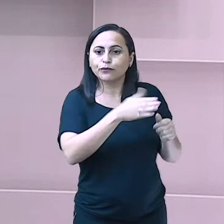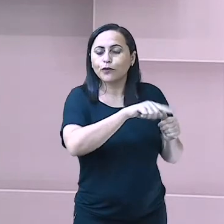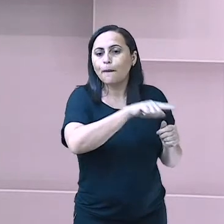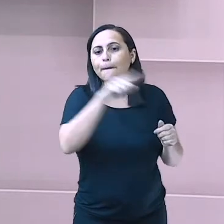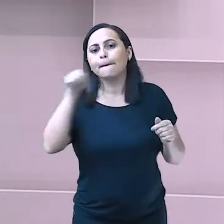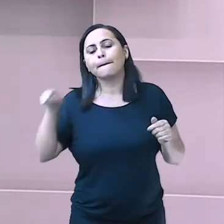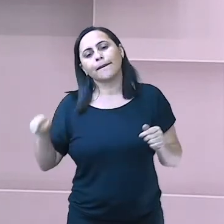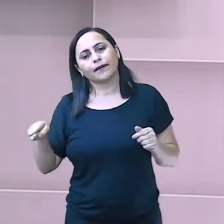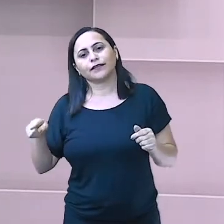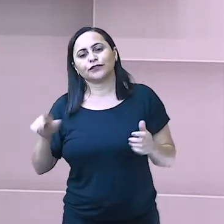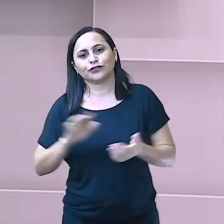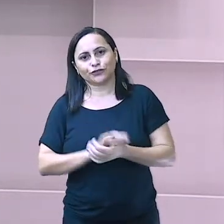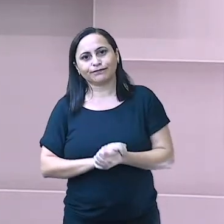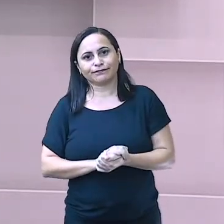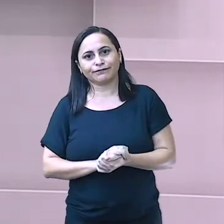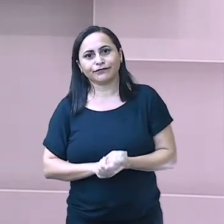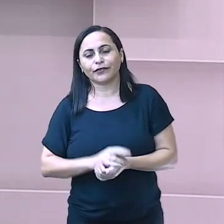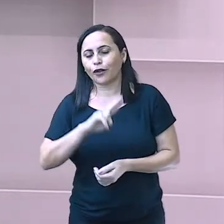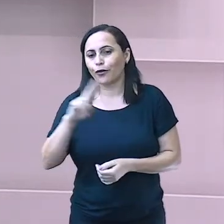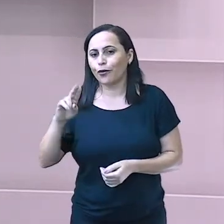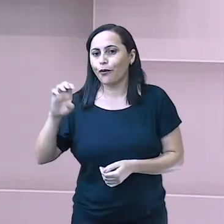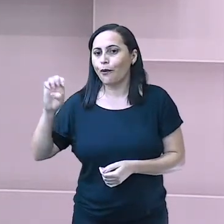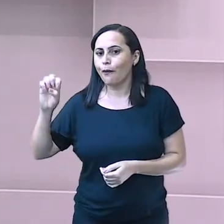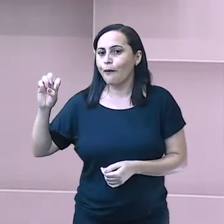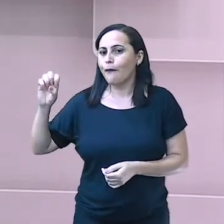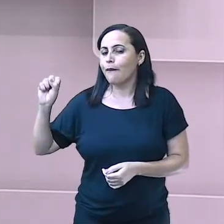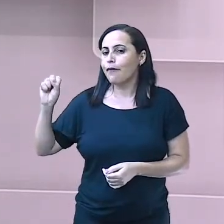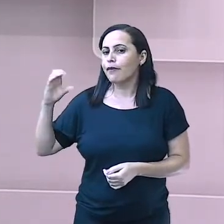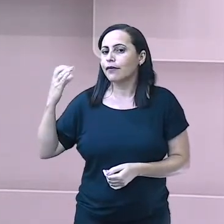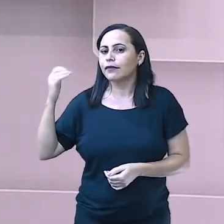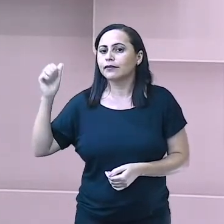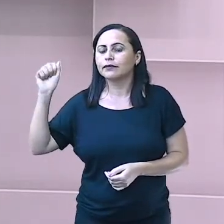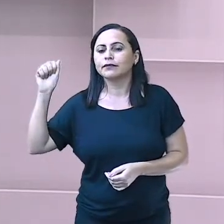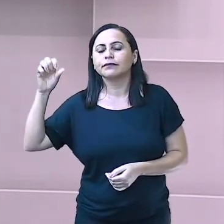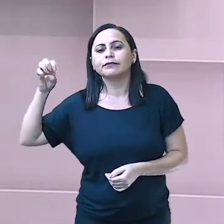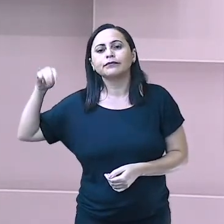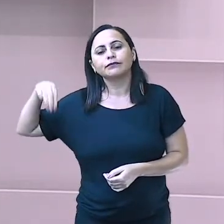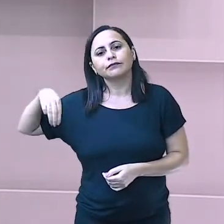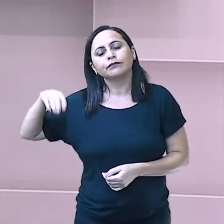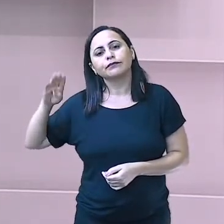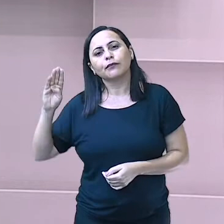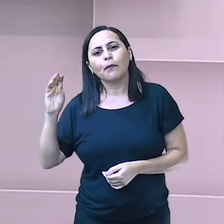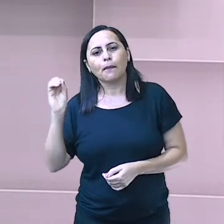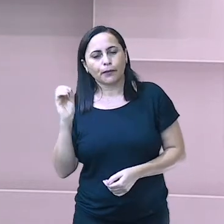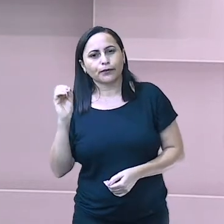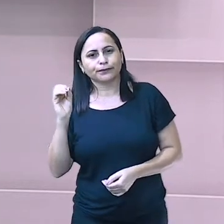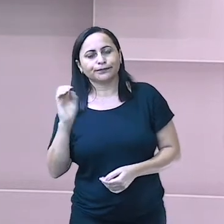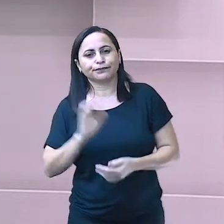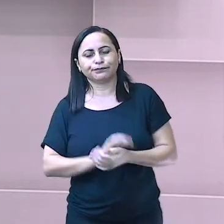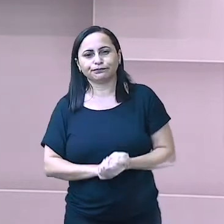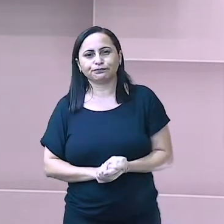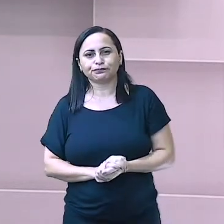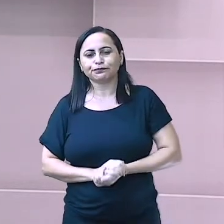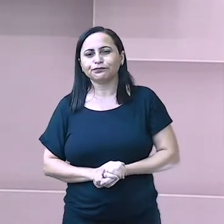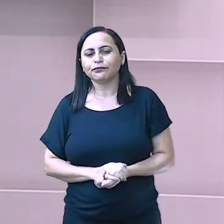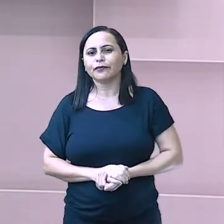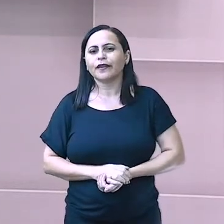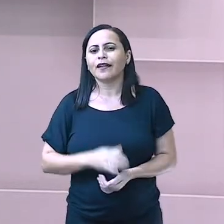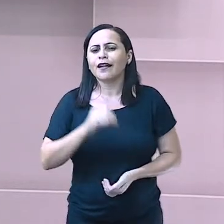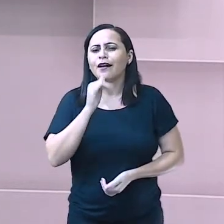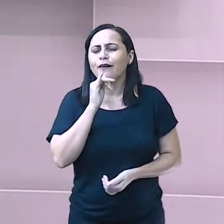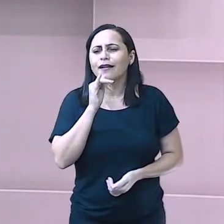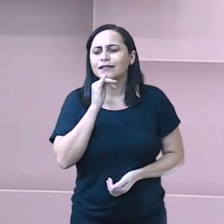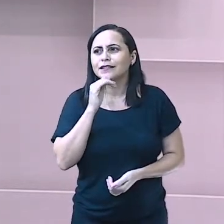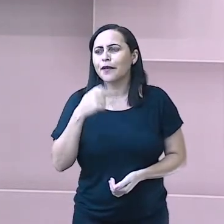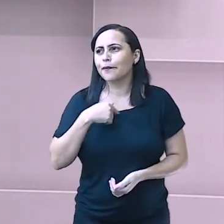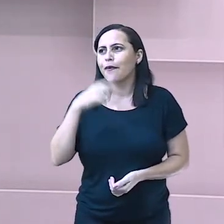De escambo, que era uma troca. E aqui eu vou relembrar, né, pegar na minha memória, uma professora fez com seus alunos, né, o dia do